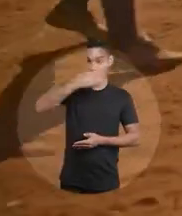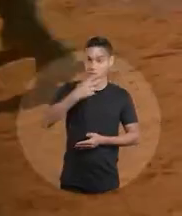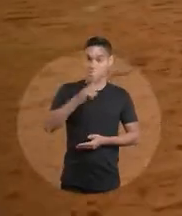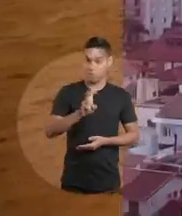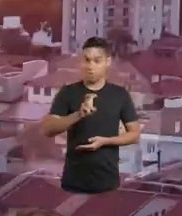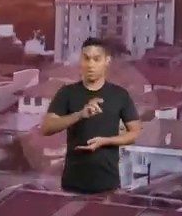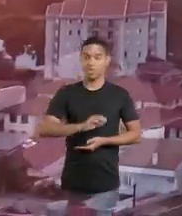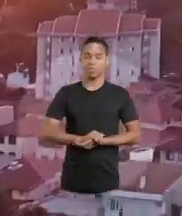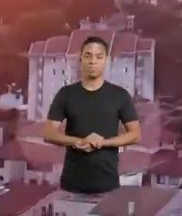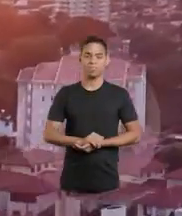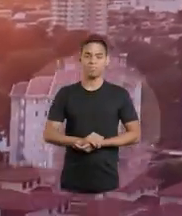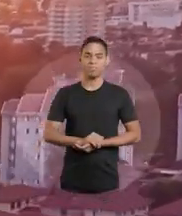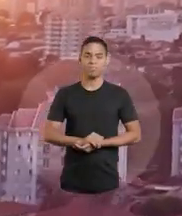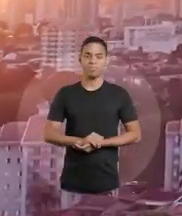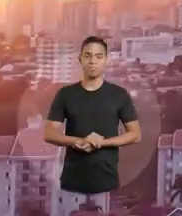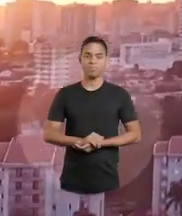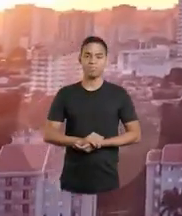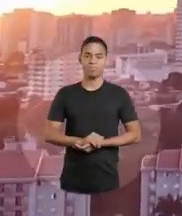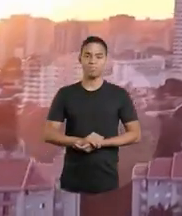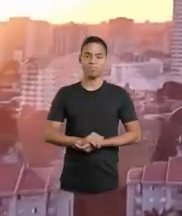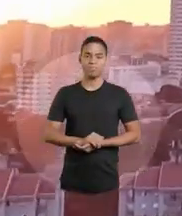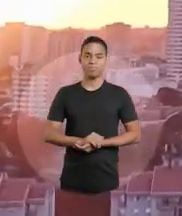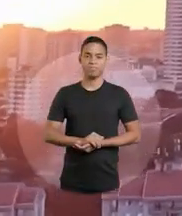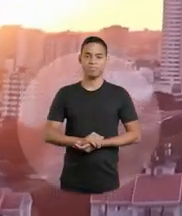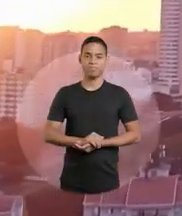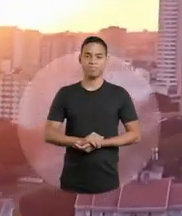Agora é Beto 45.